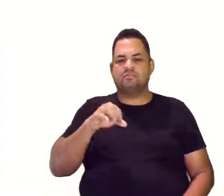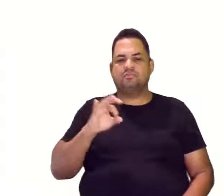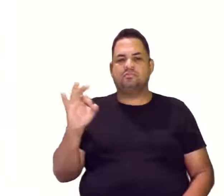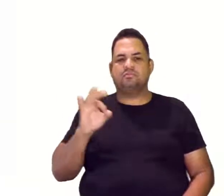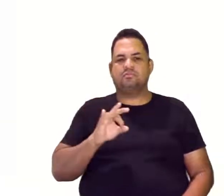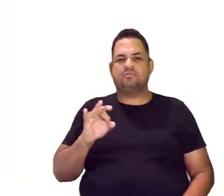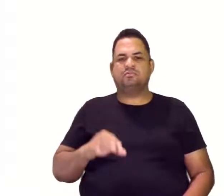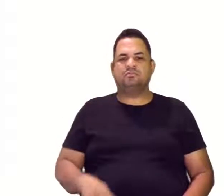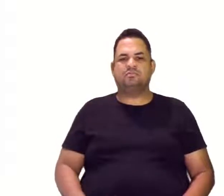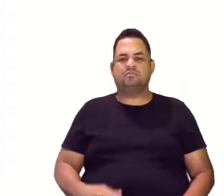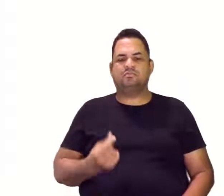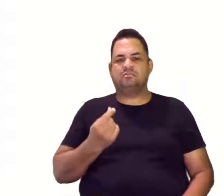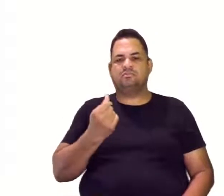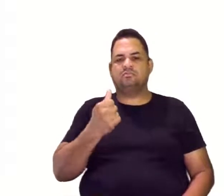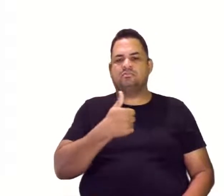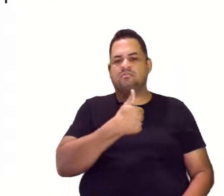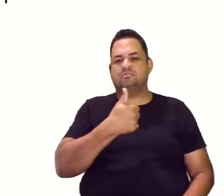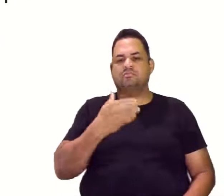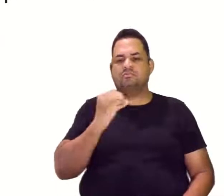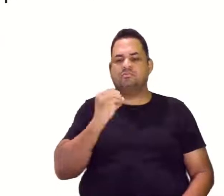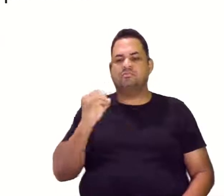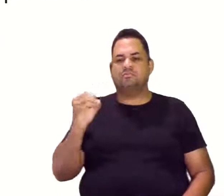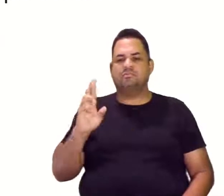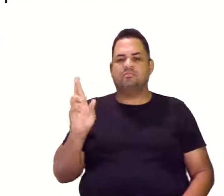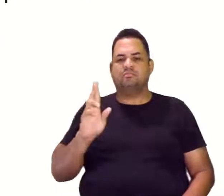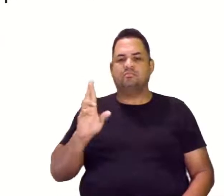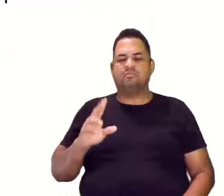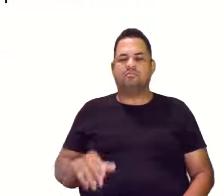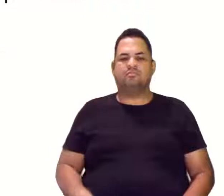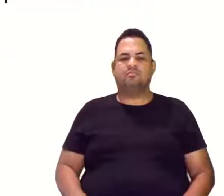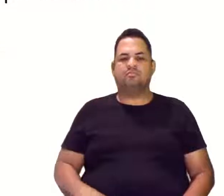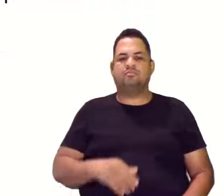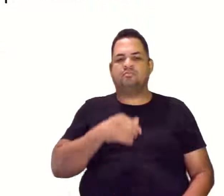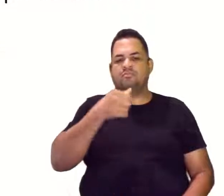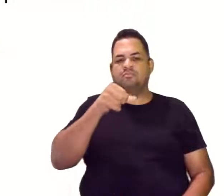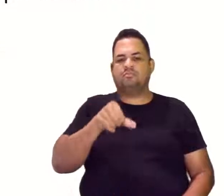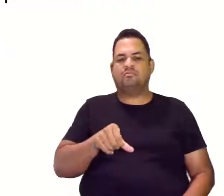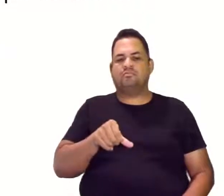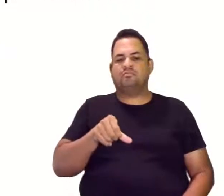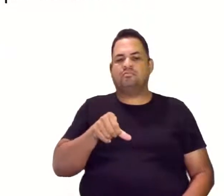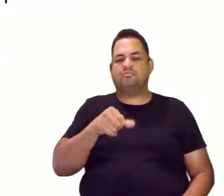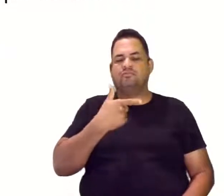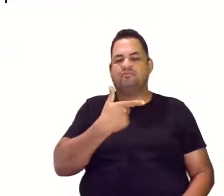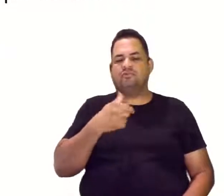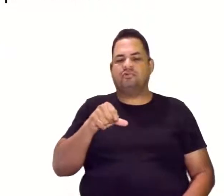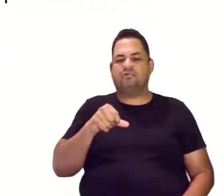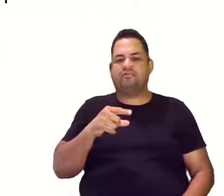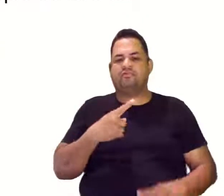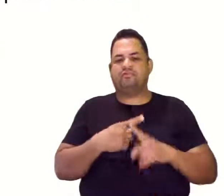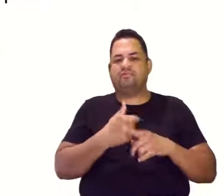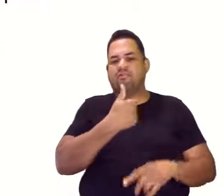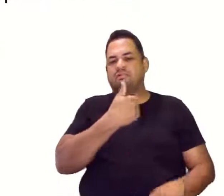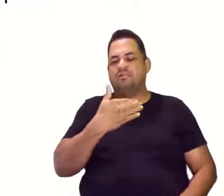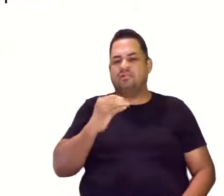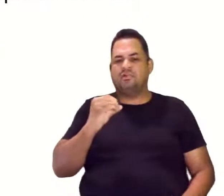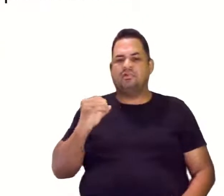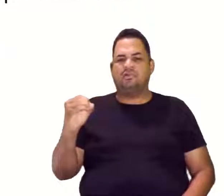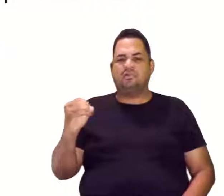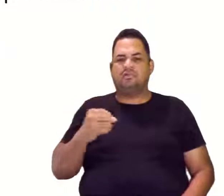29%. E o custo dele é 100 reais, o valor dele. Então é 29 vezes 100. 29 vezes